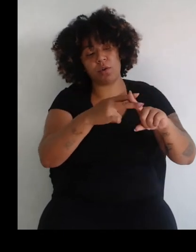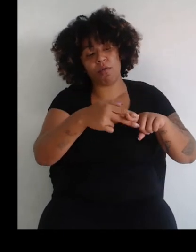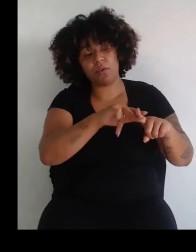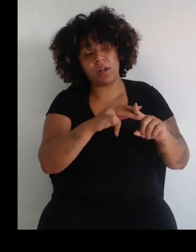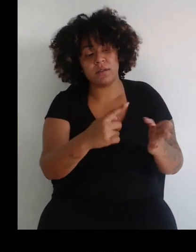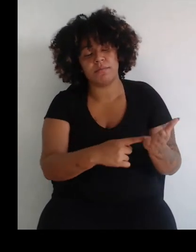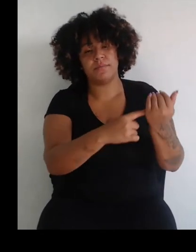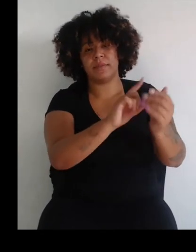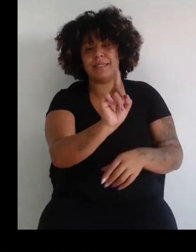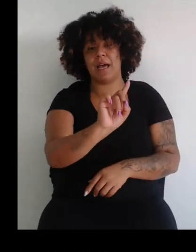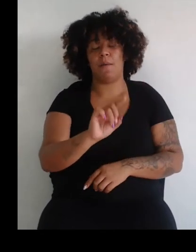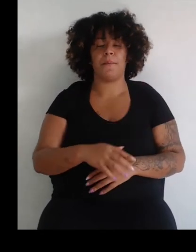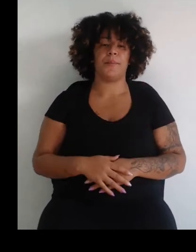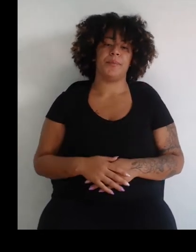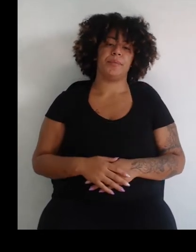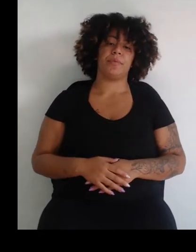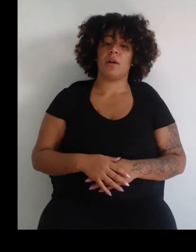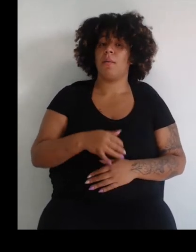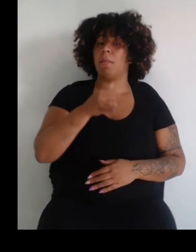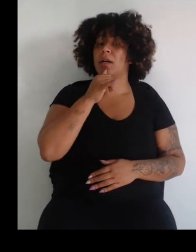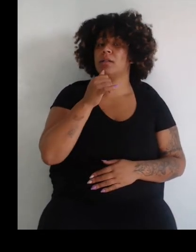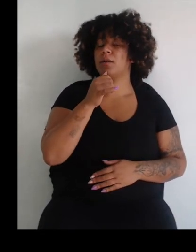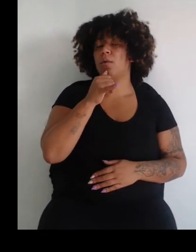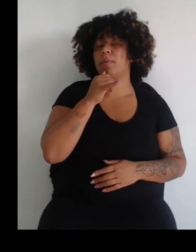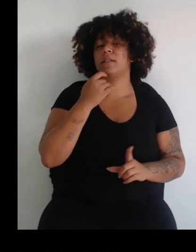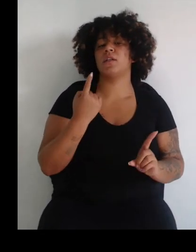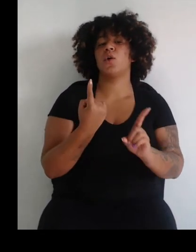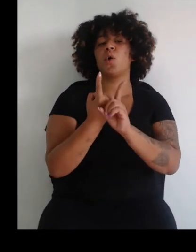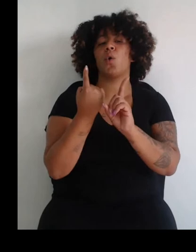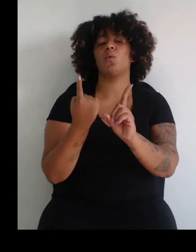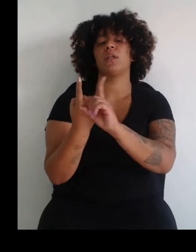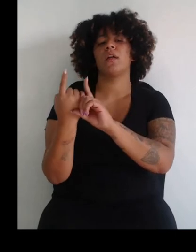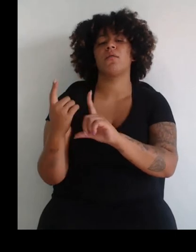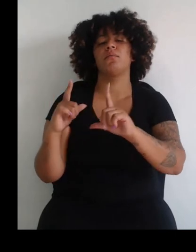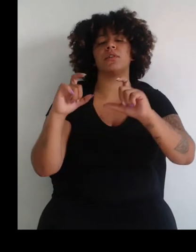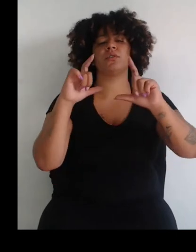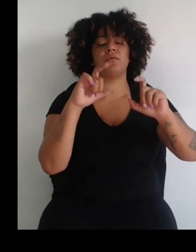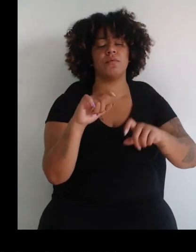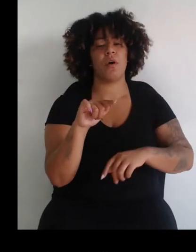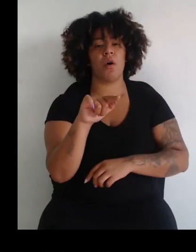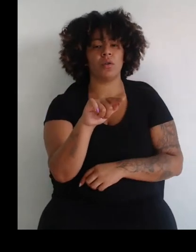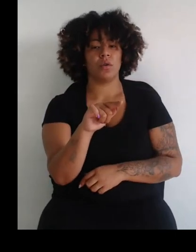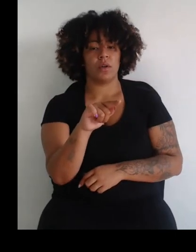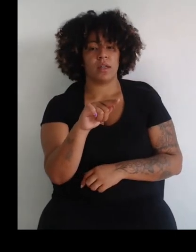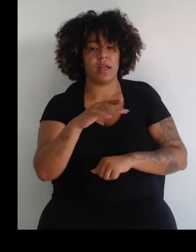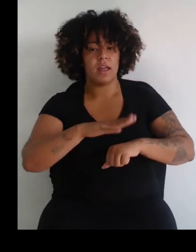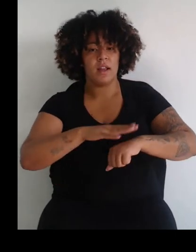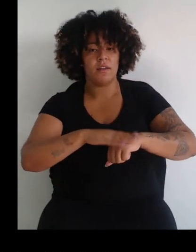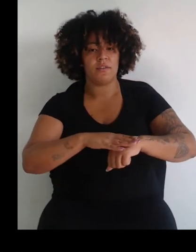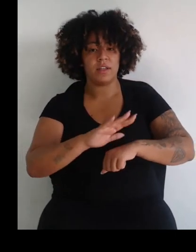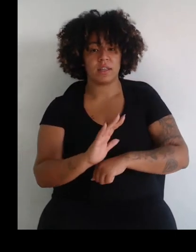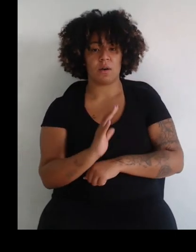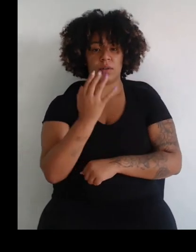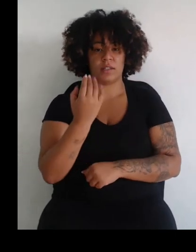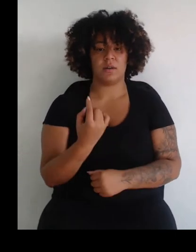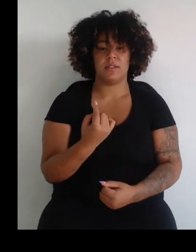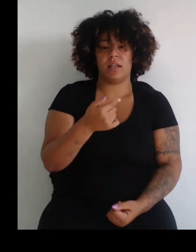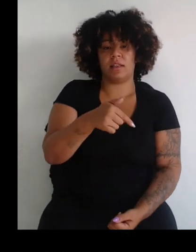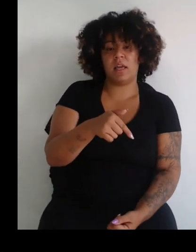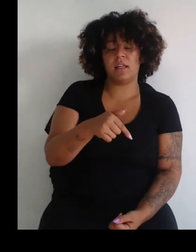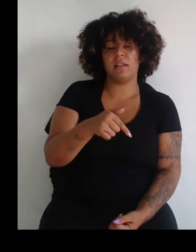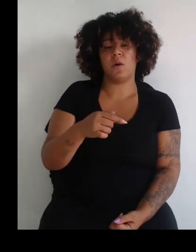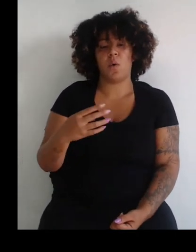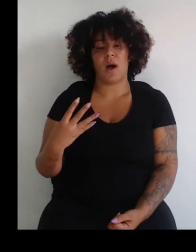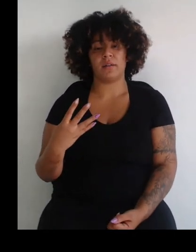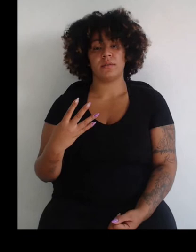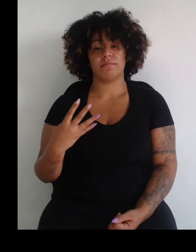Enquanto alguns auto-retratos posteriores de bacon parecem derivados dessas fotografias mais de 74 talvez na